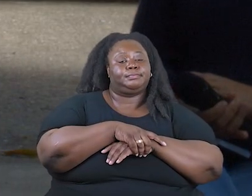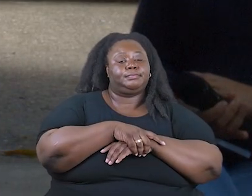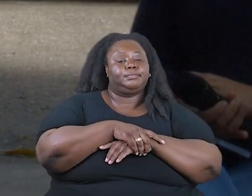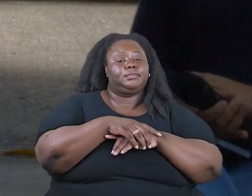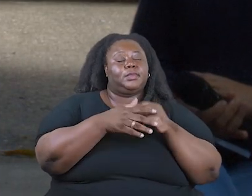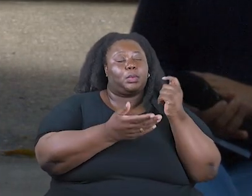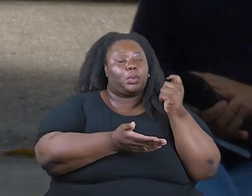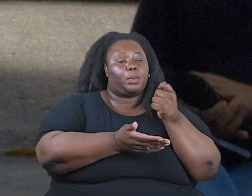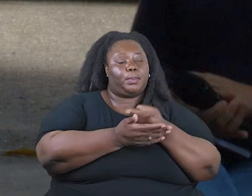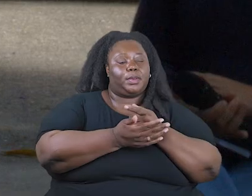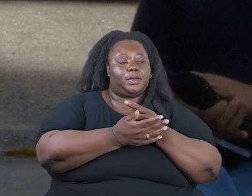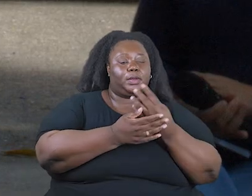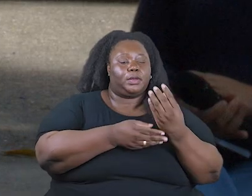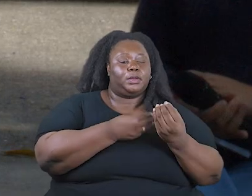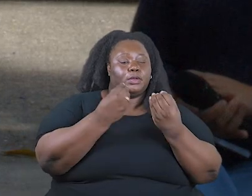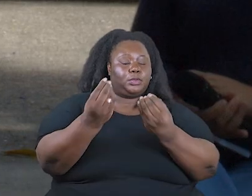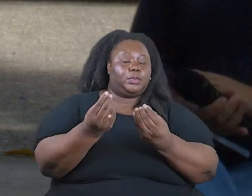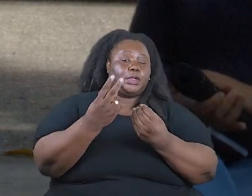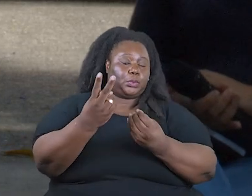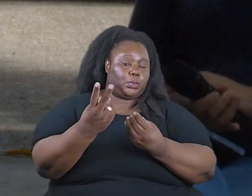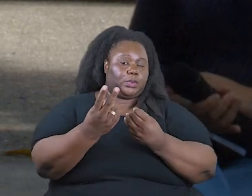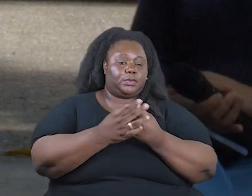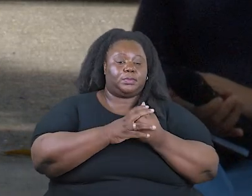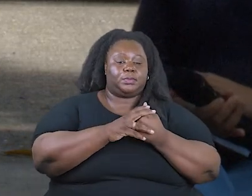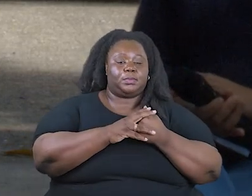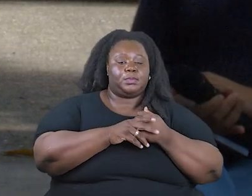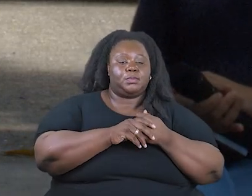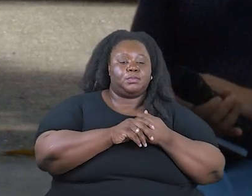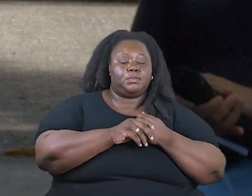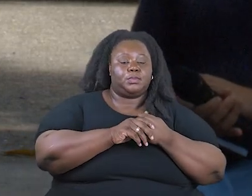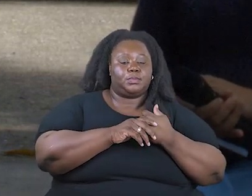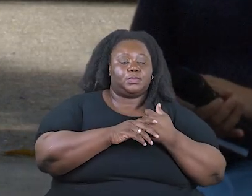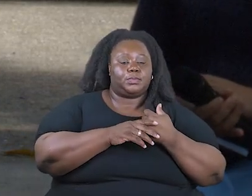aí eu doei 2 cópias.